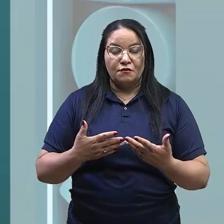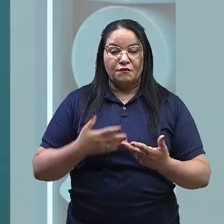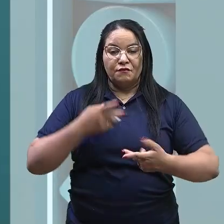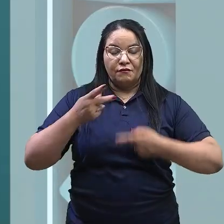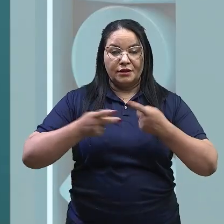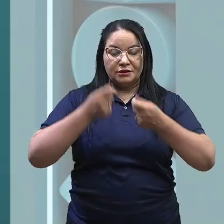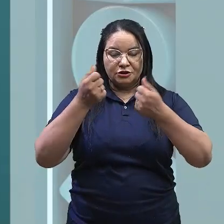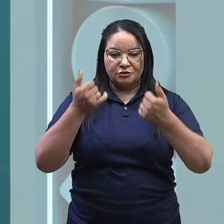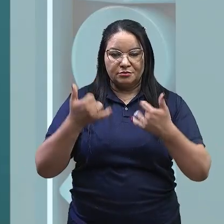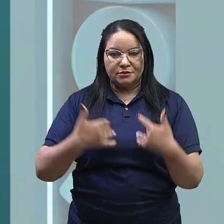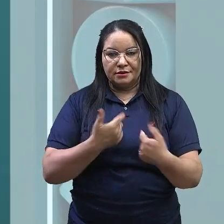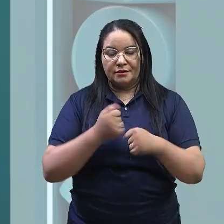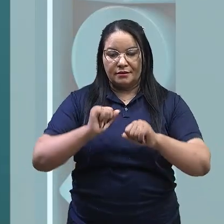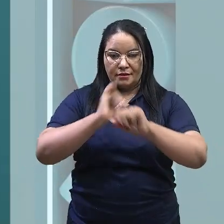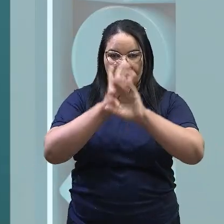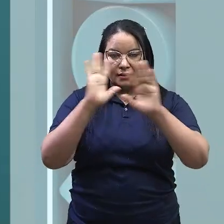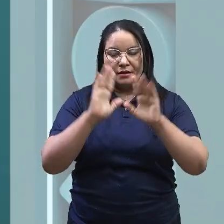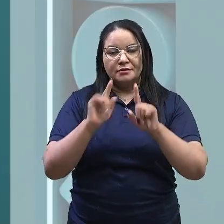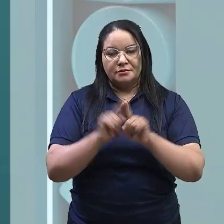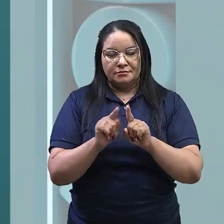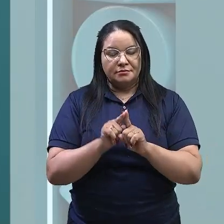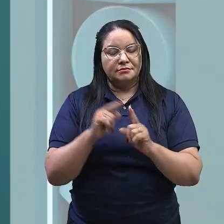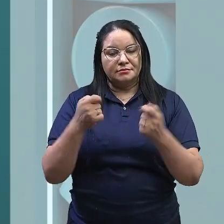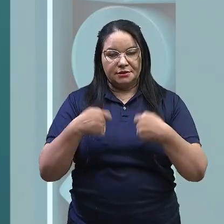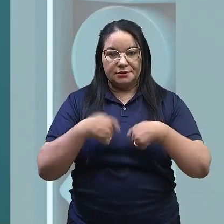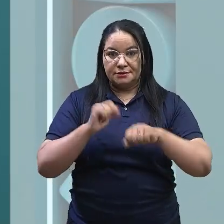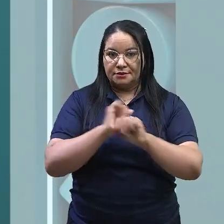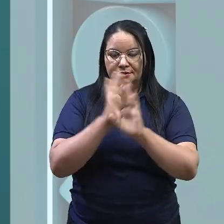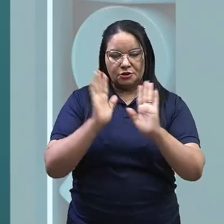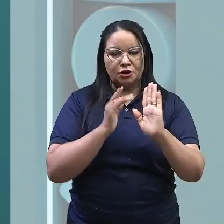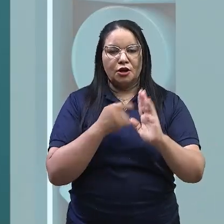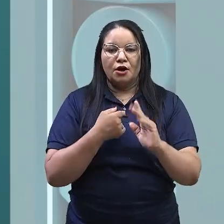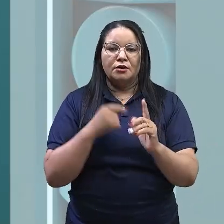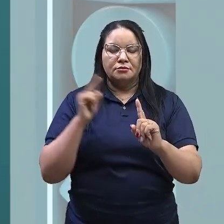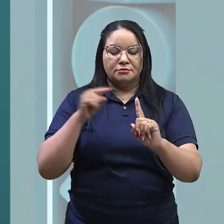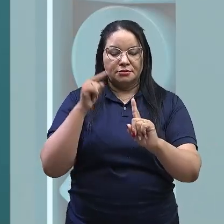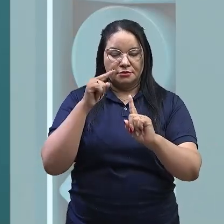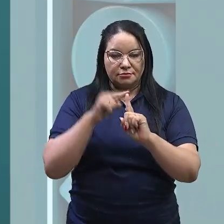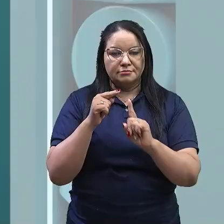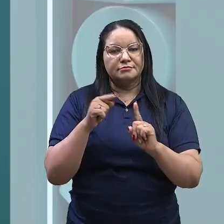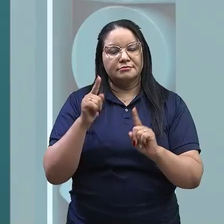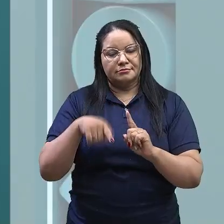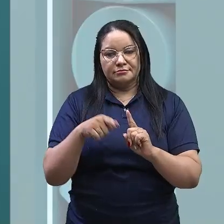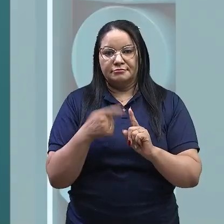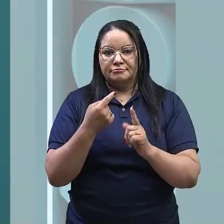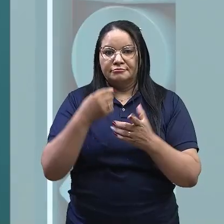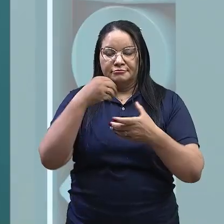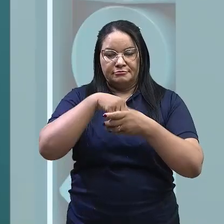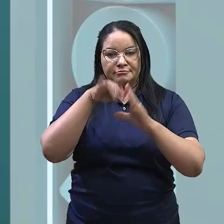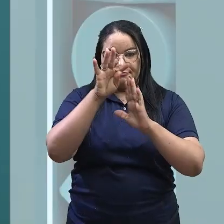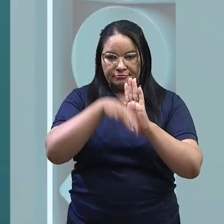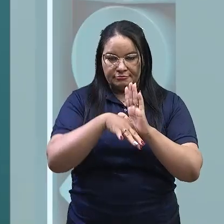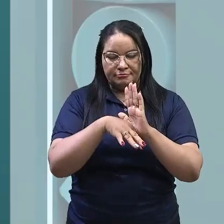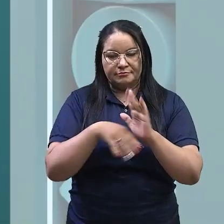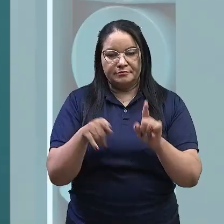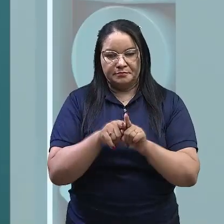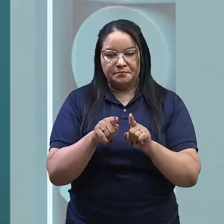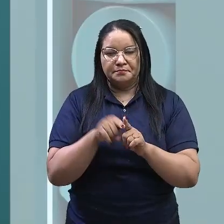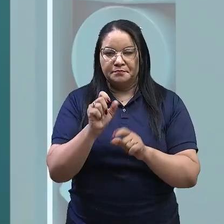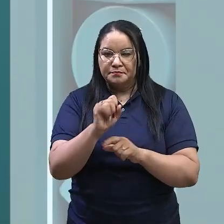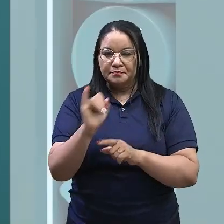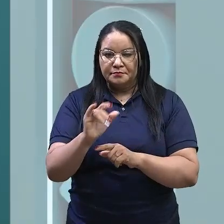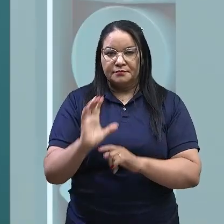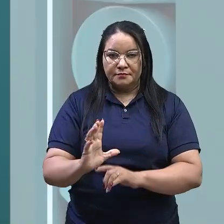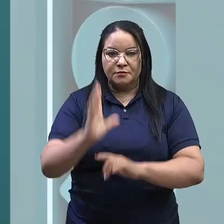e a objetividade nesses textos, justamente porque, quando chega nos casos de